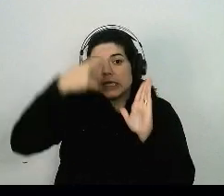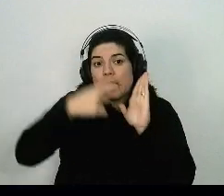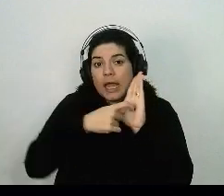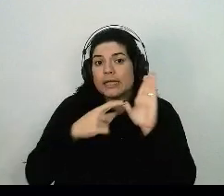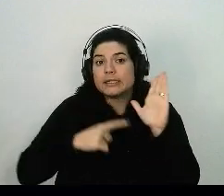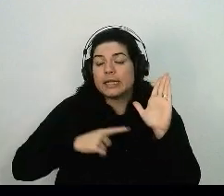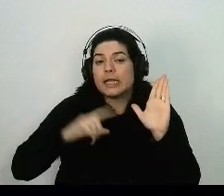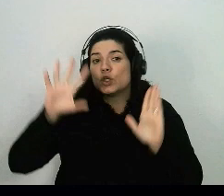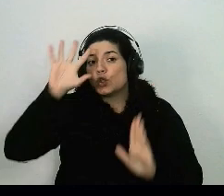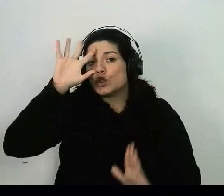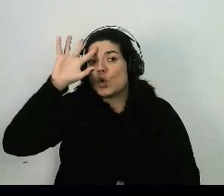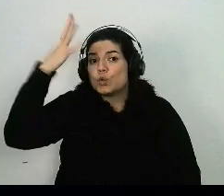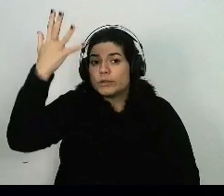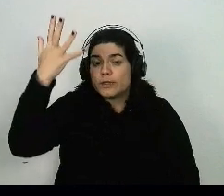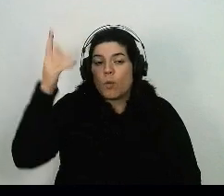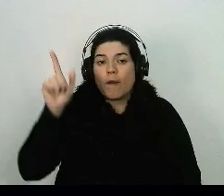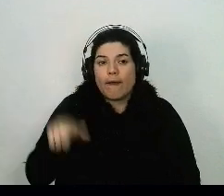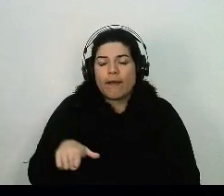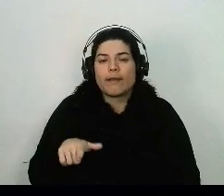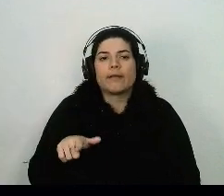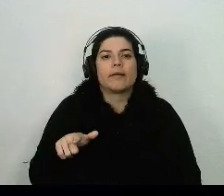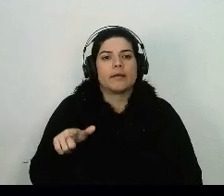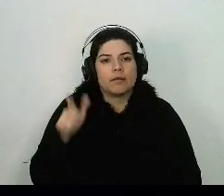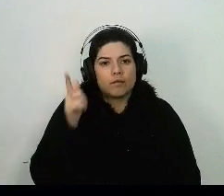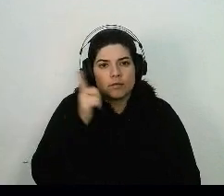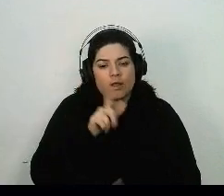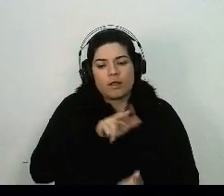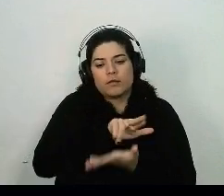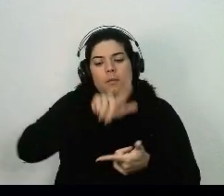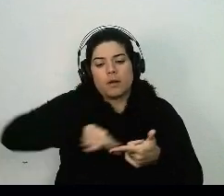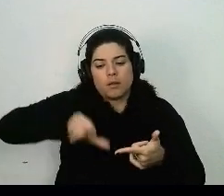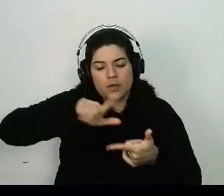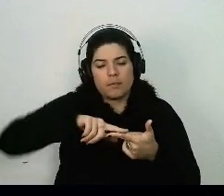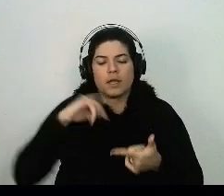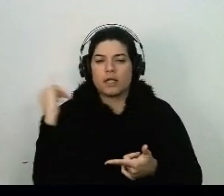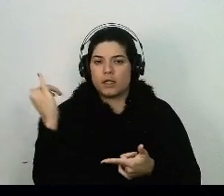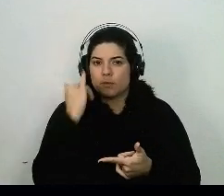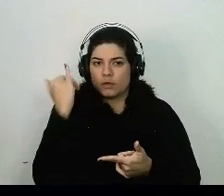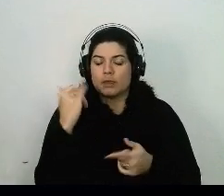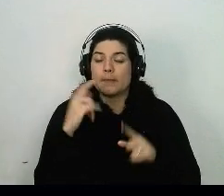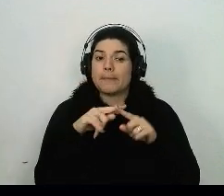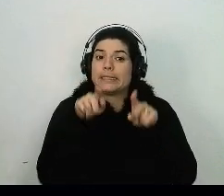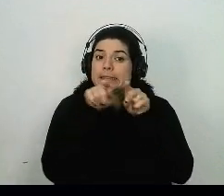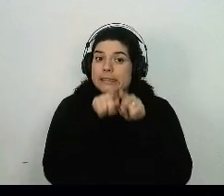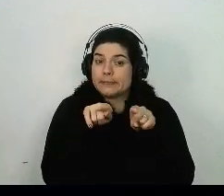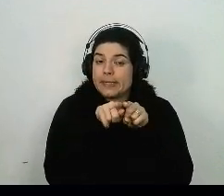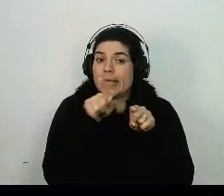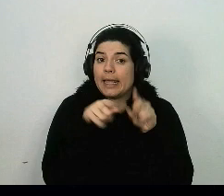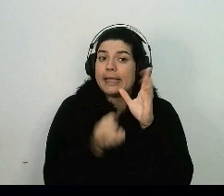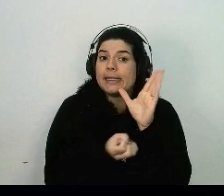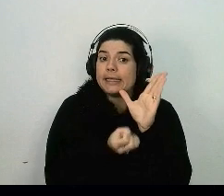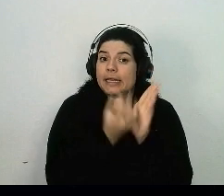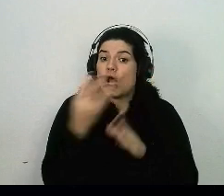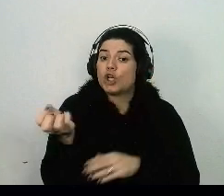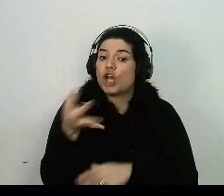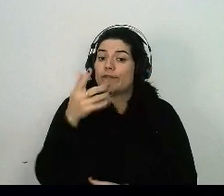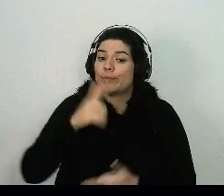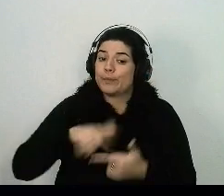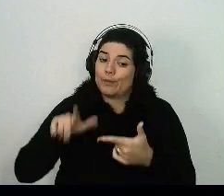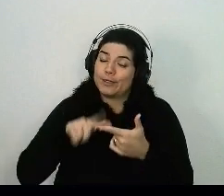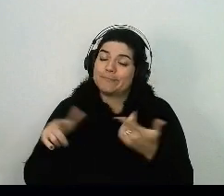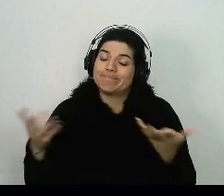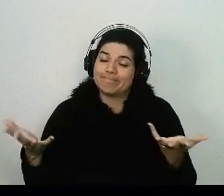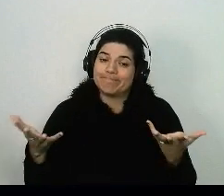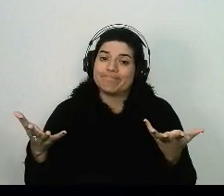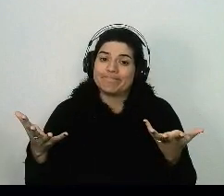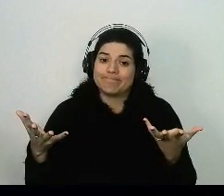soluções para diversos problemas importantes, mas ela também vai criar uma série de novos problemas, ao tornar